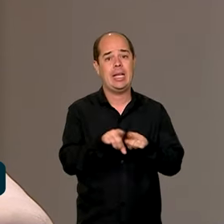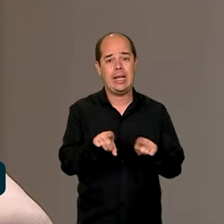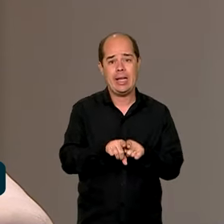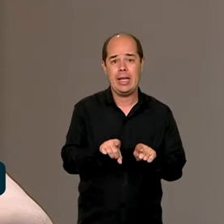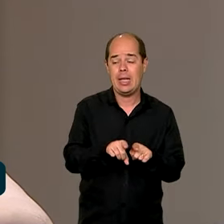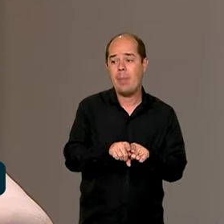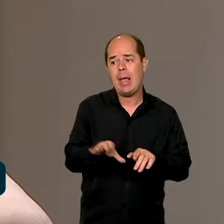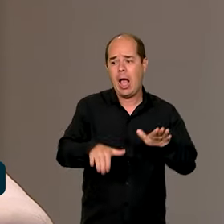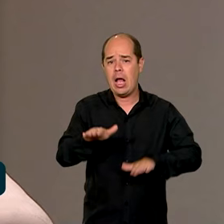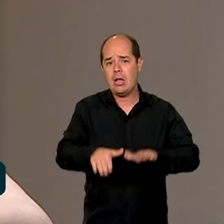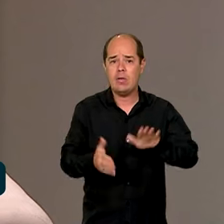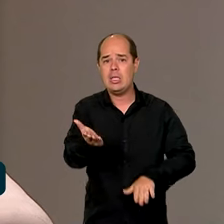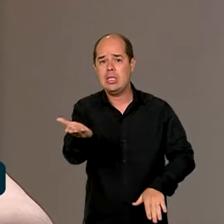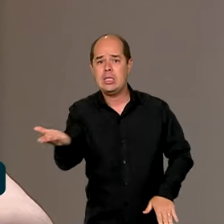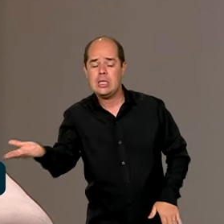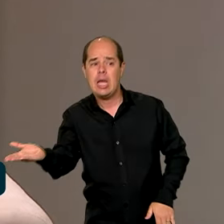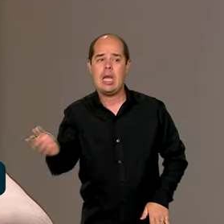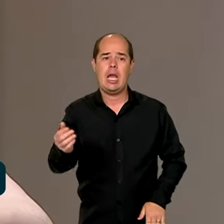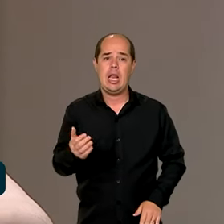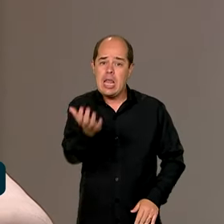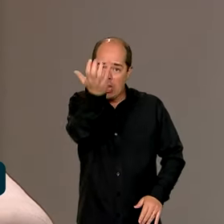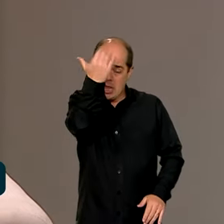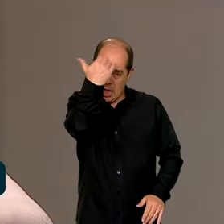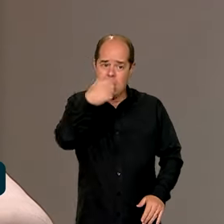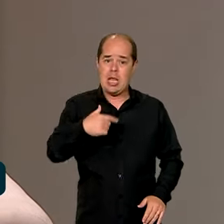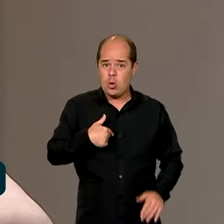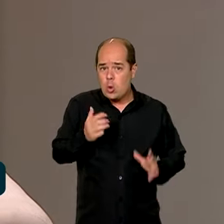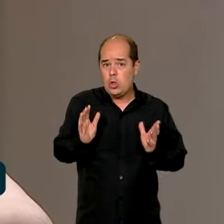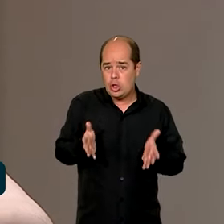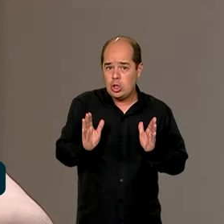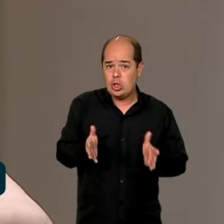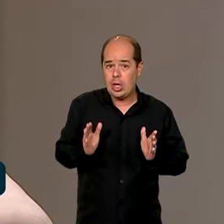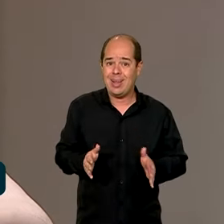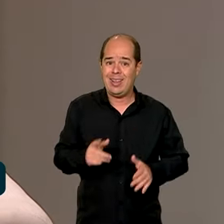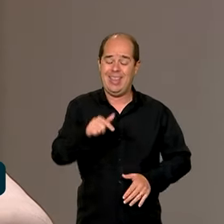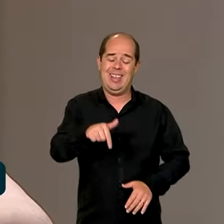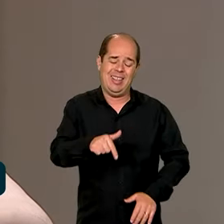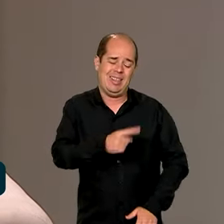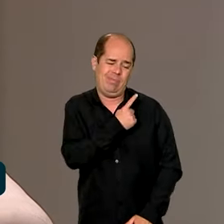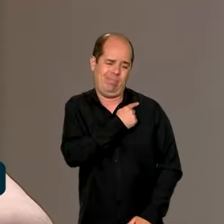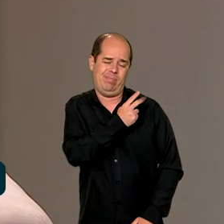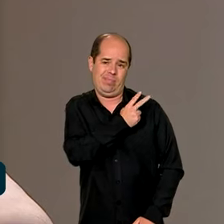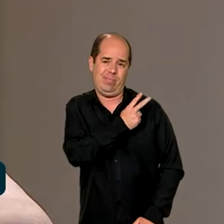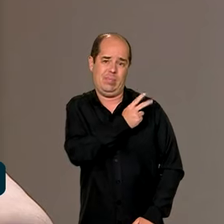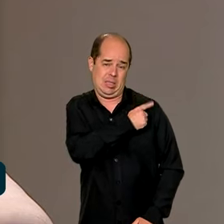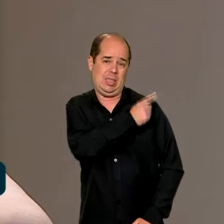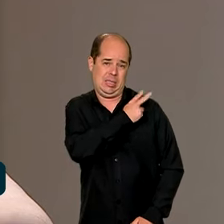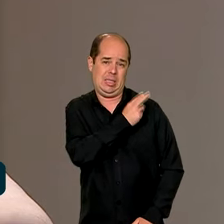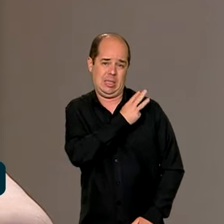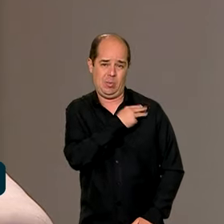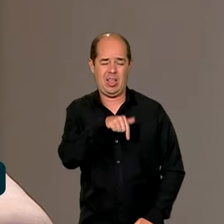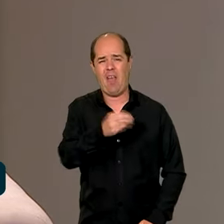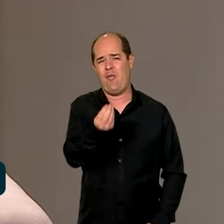já têm uma vocação nata. Porque muitos alunos no ensino médio, nosso ensino médio é fraco. Nós temos que reconhecer isso. Nem sabem bem